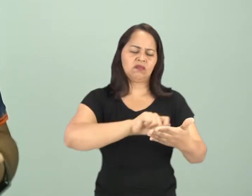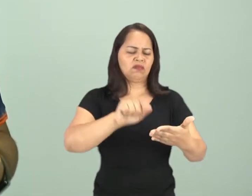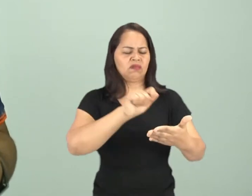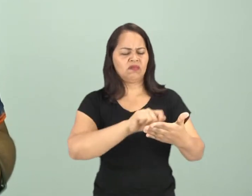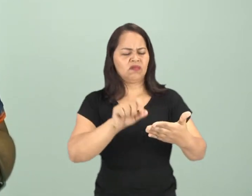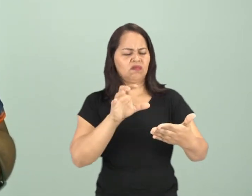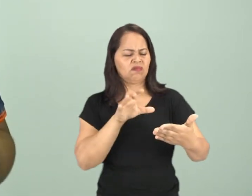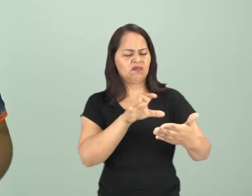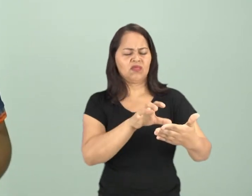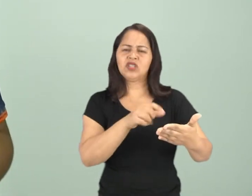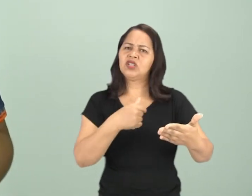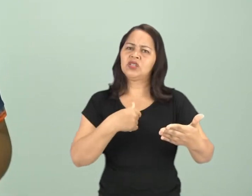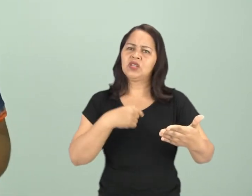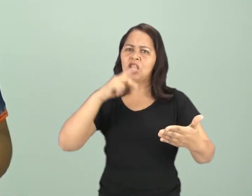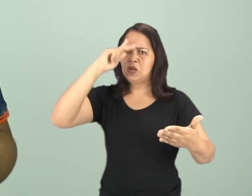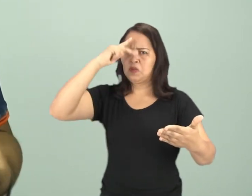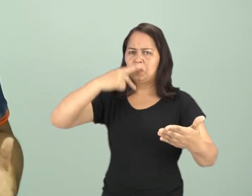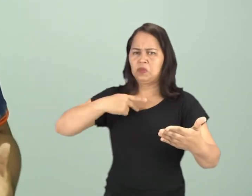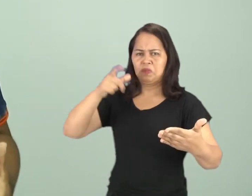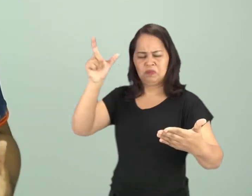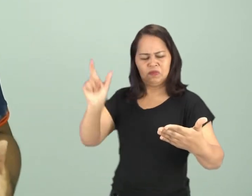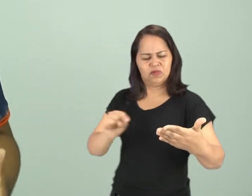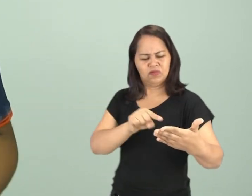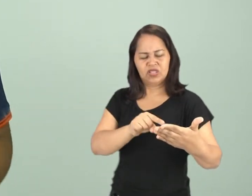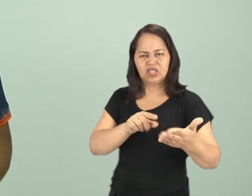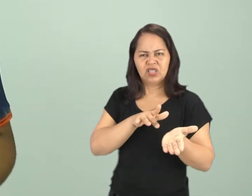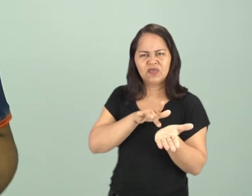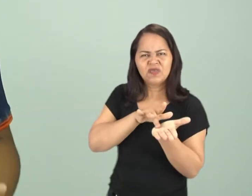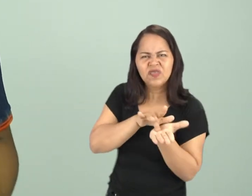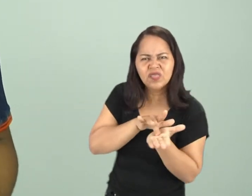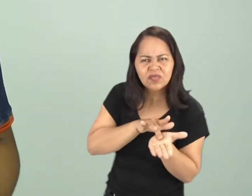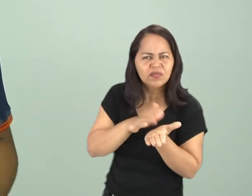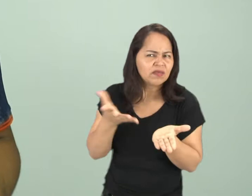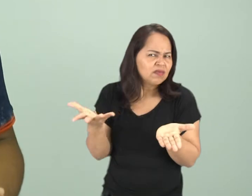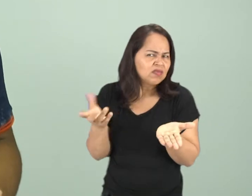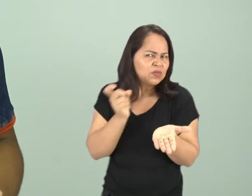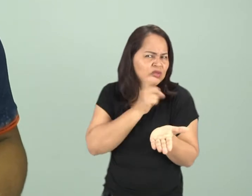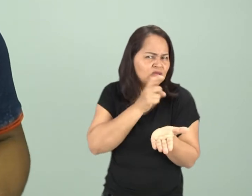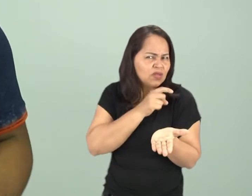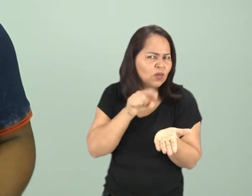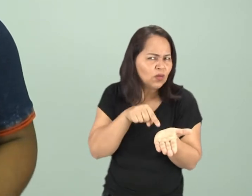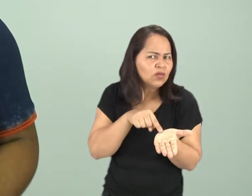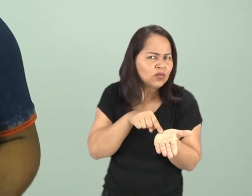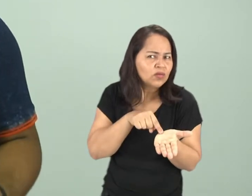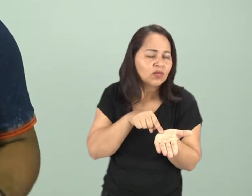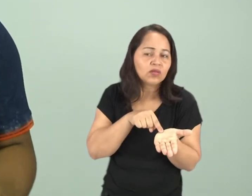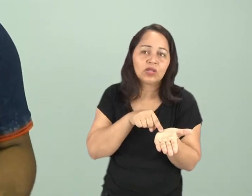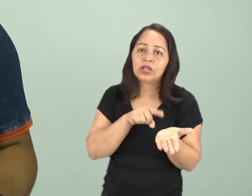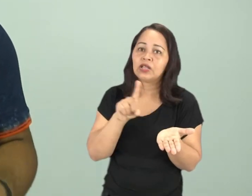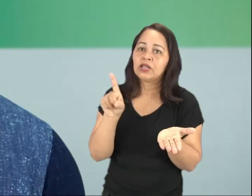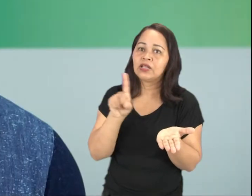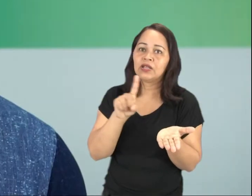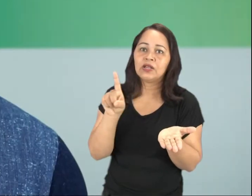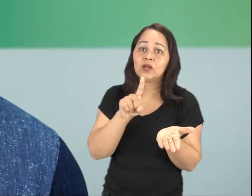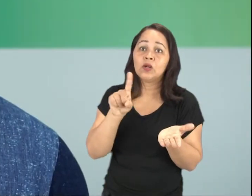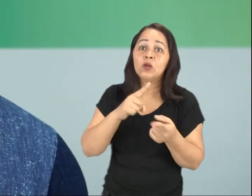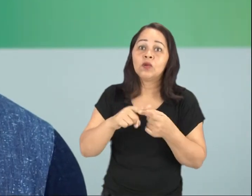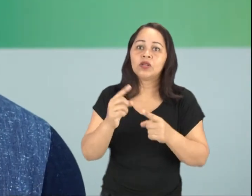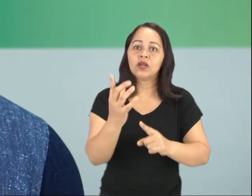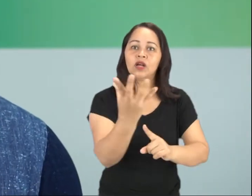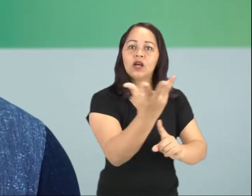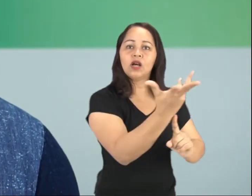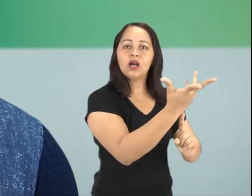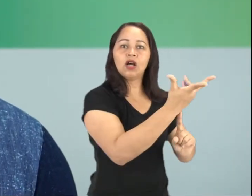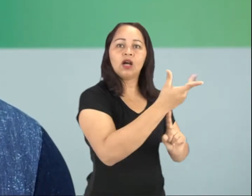quê? Que o poeta ali, quem escreve, ele finja, né, ele seja um mentiroso. Não é isso. Né? Isso porque a arte poética ela